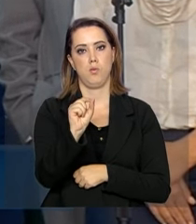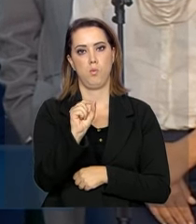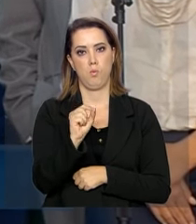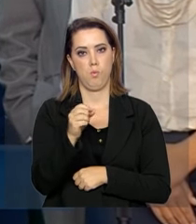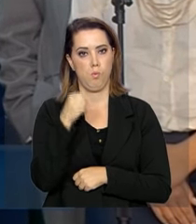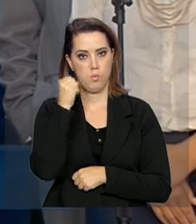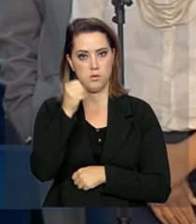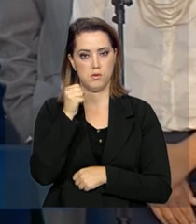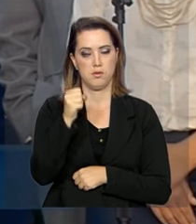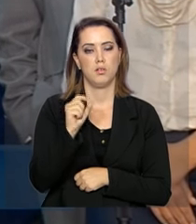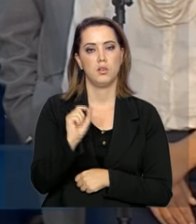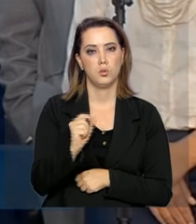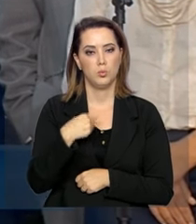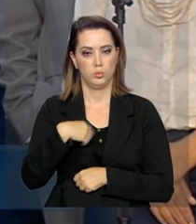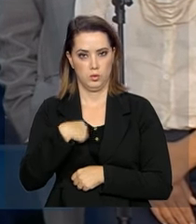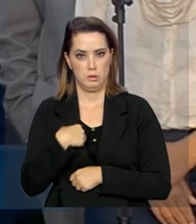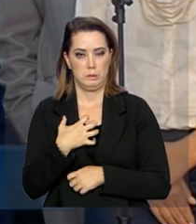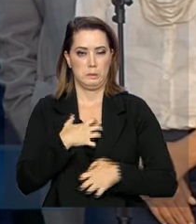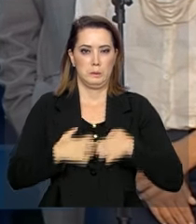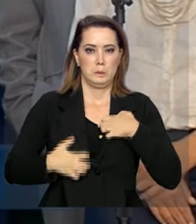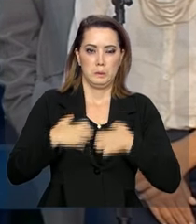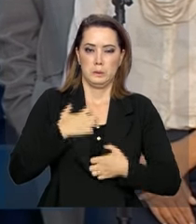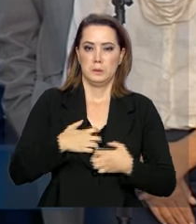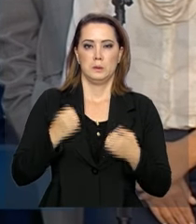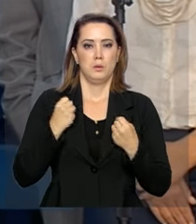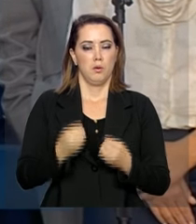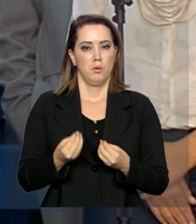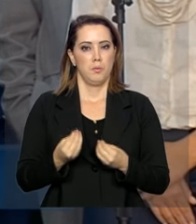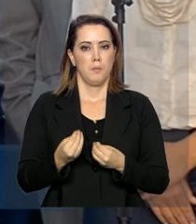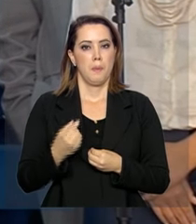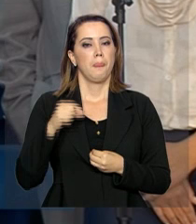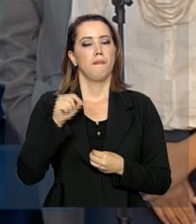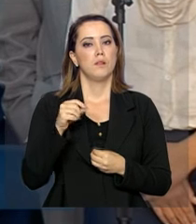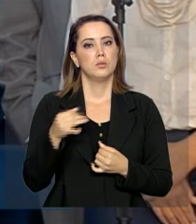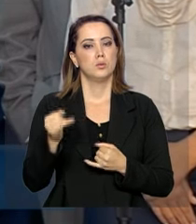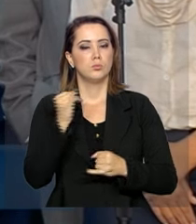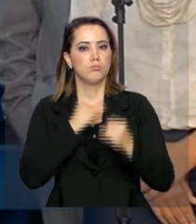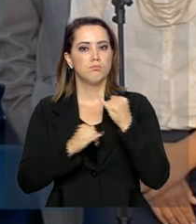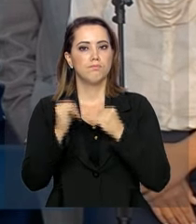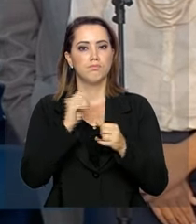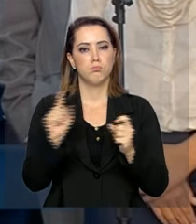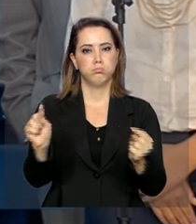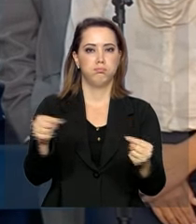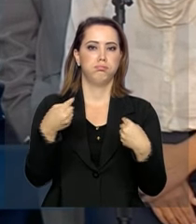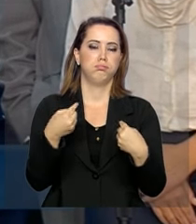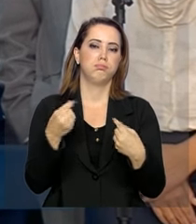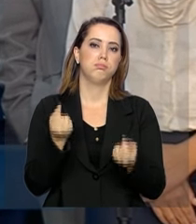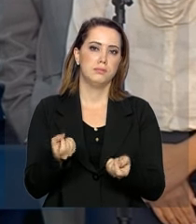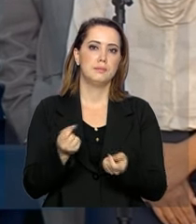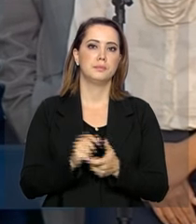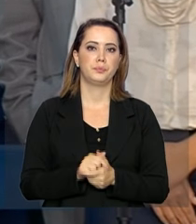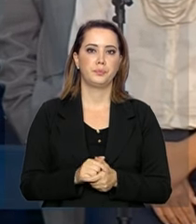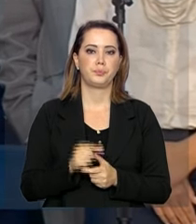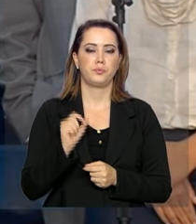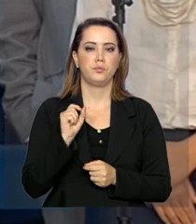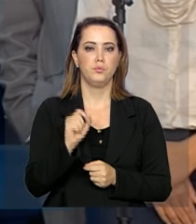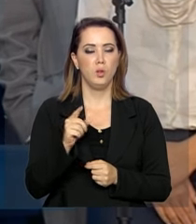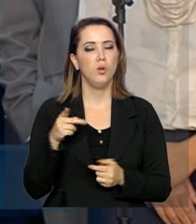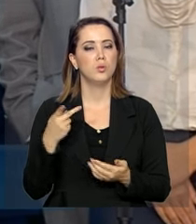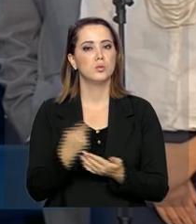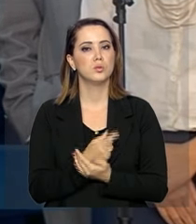Manifesto a minha indignação com os termos das denúncias que teriam sido